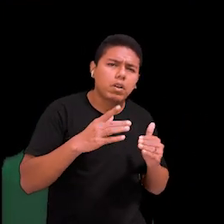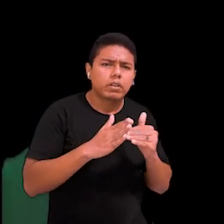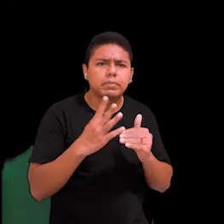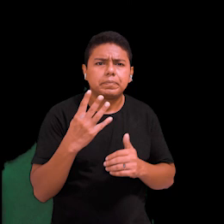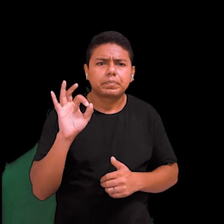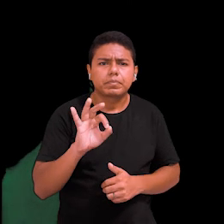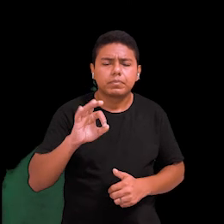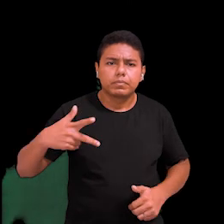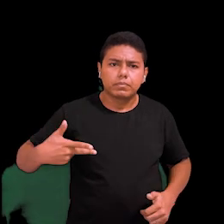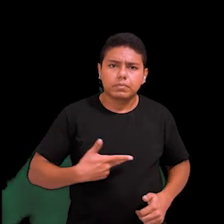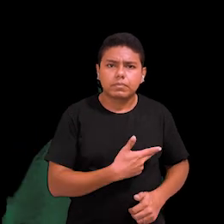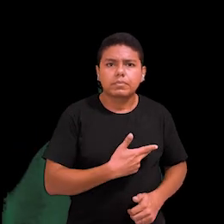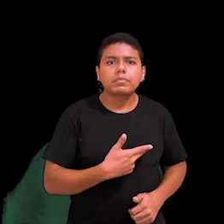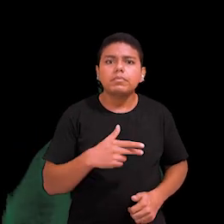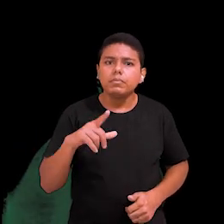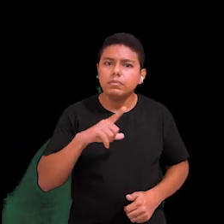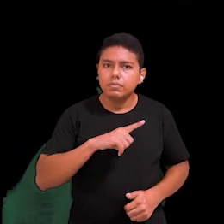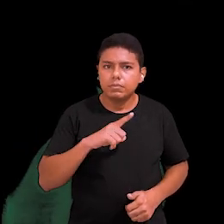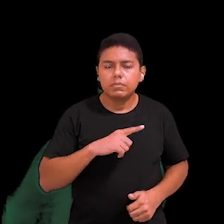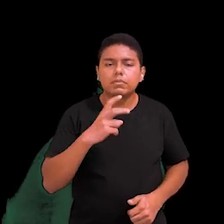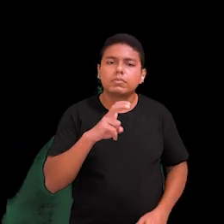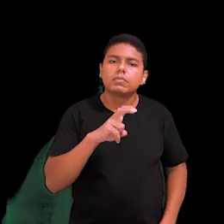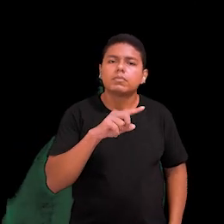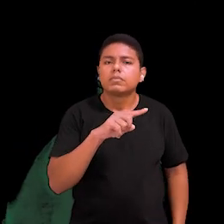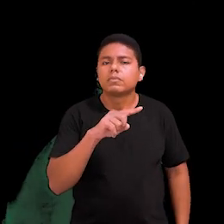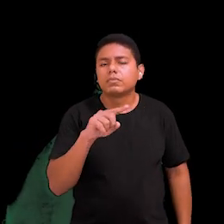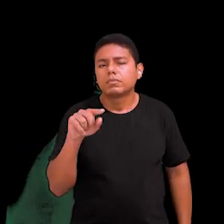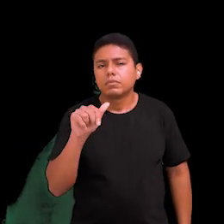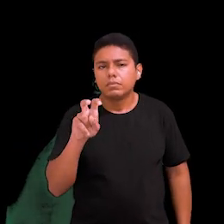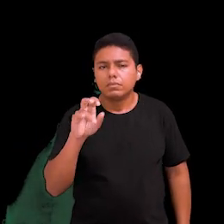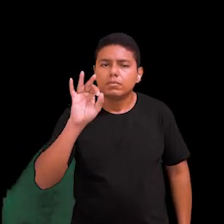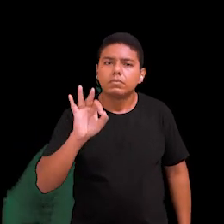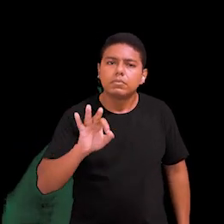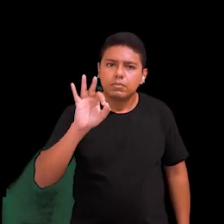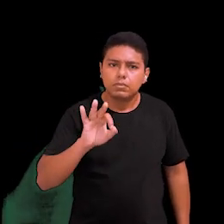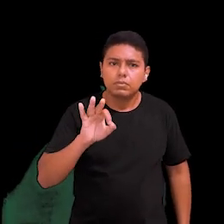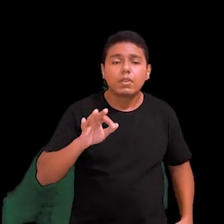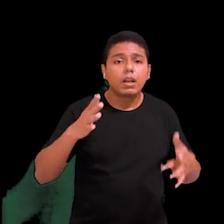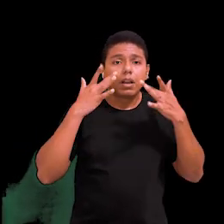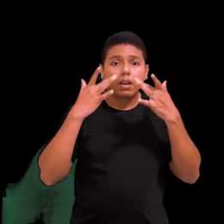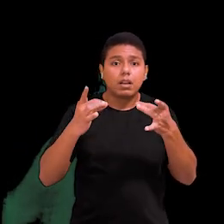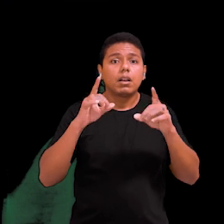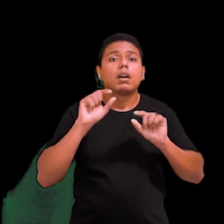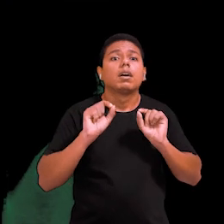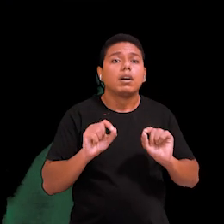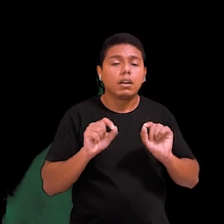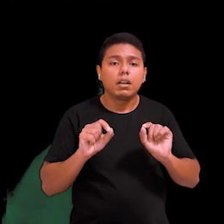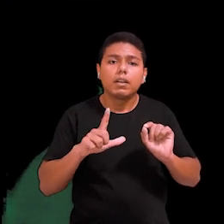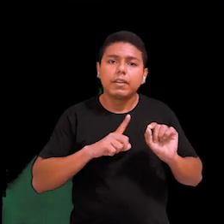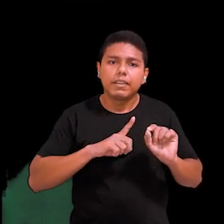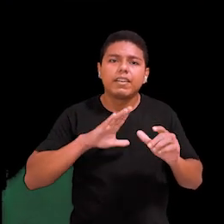parto normal ou vaginal é de 1 a 3%, na cesariana eletiva é de 5 a 15%.